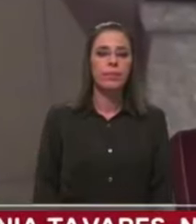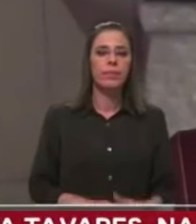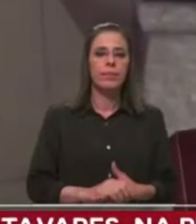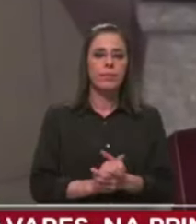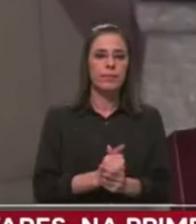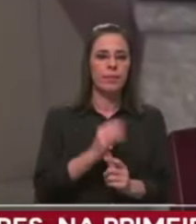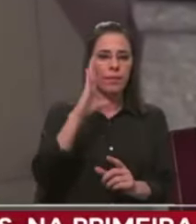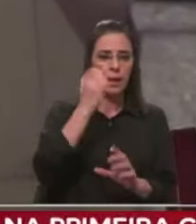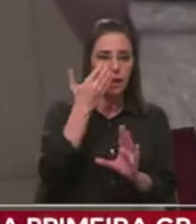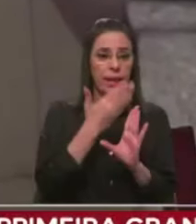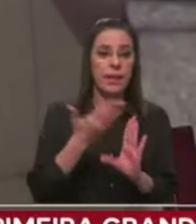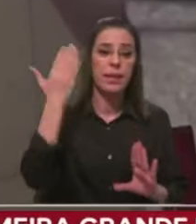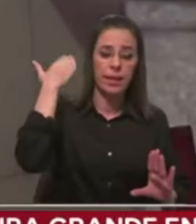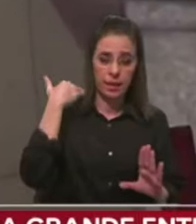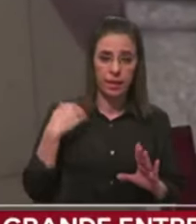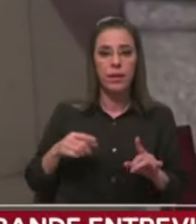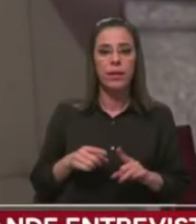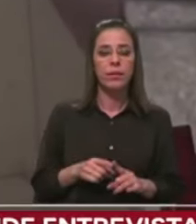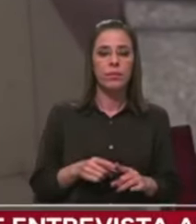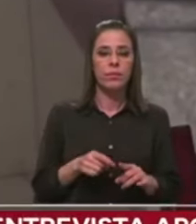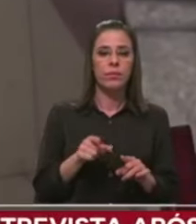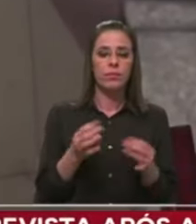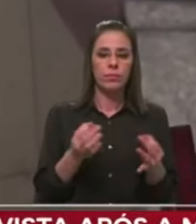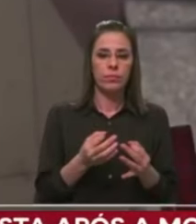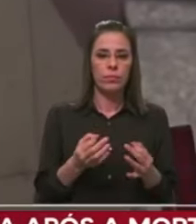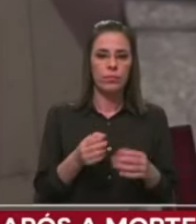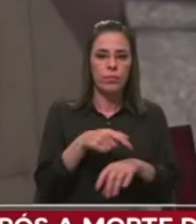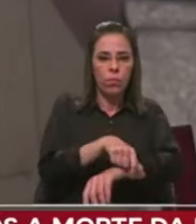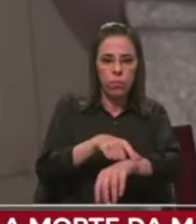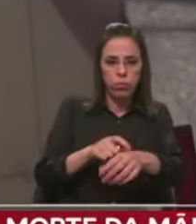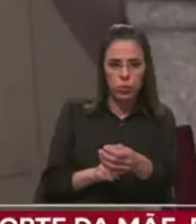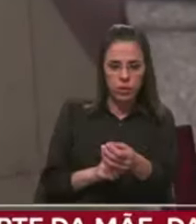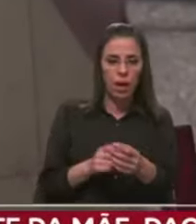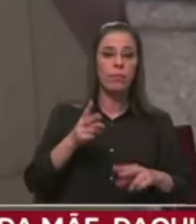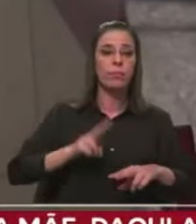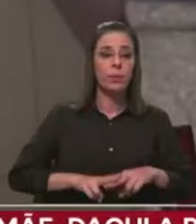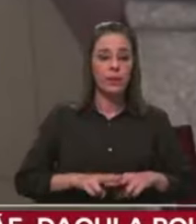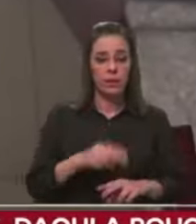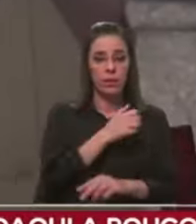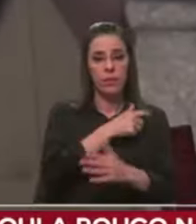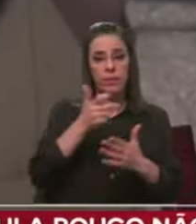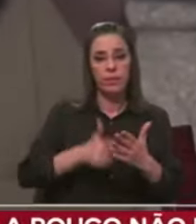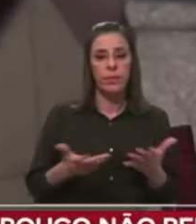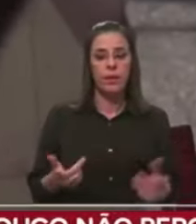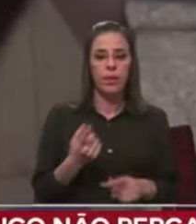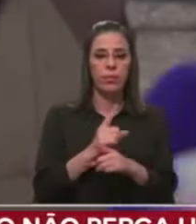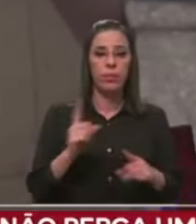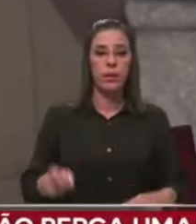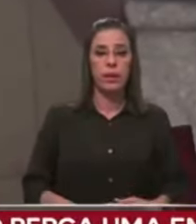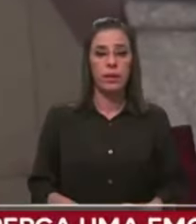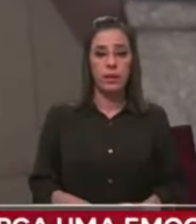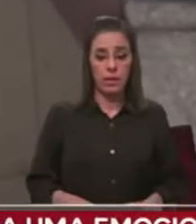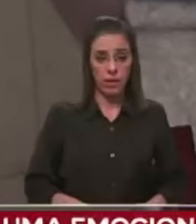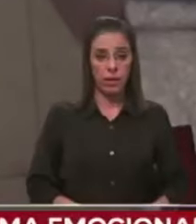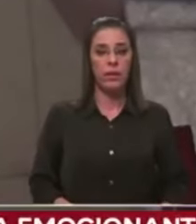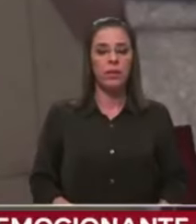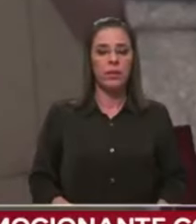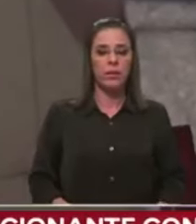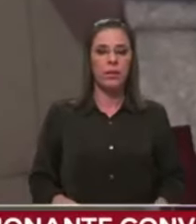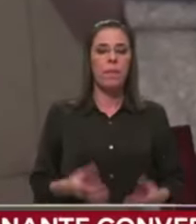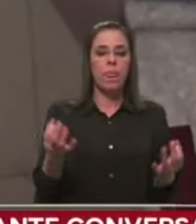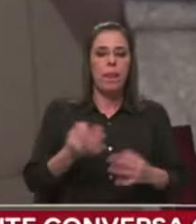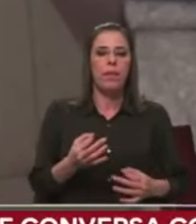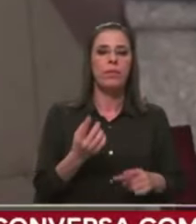há 15 dias eh colocaram-se Ira eletrónica e está em prisão domiciliária porquê sim